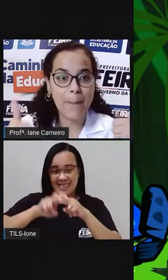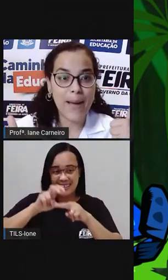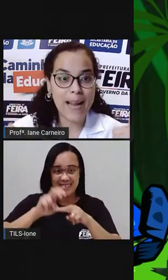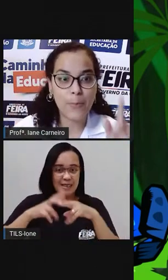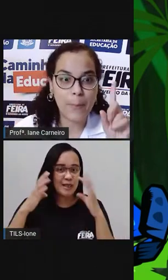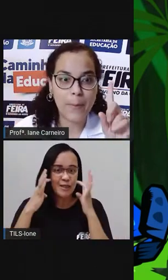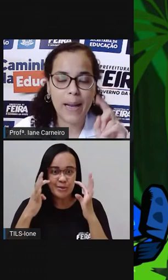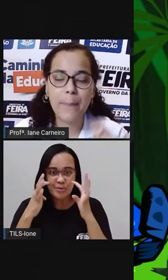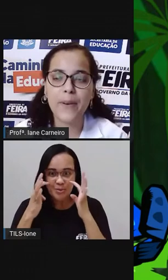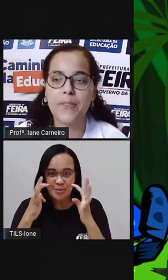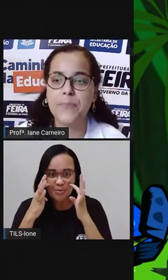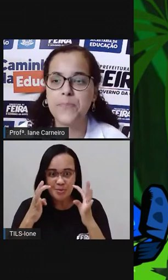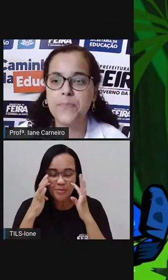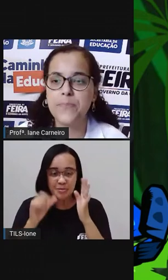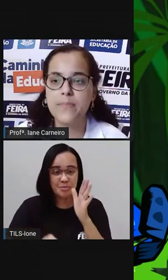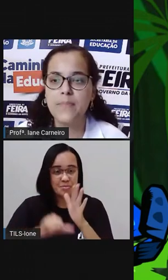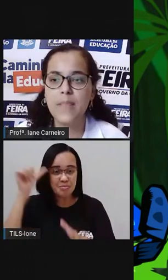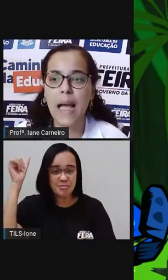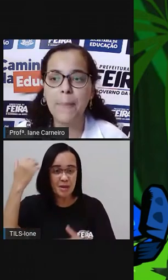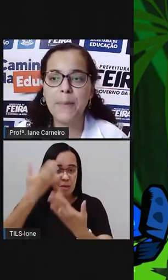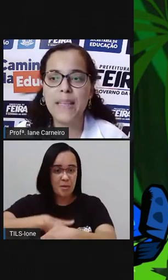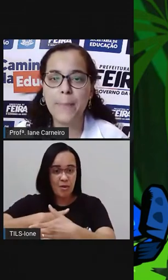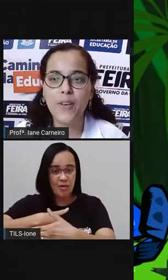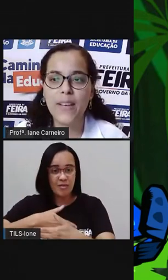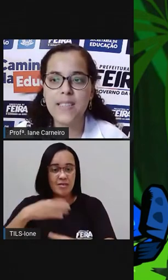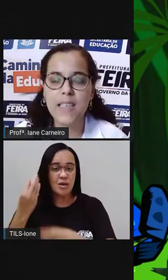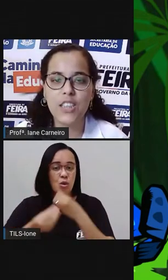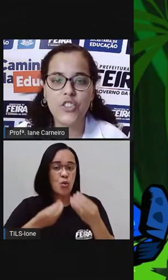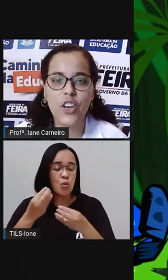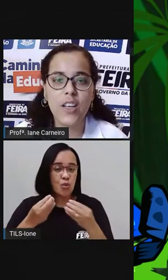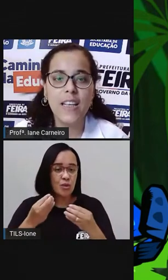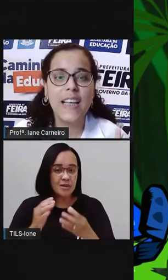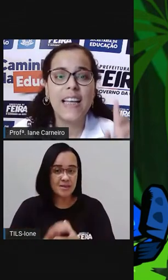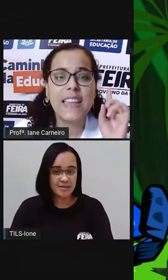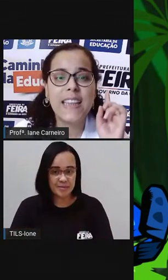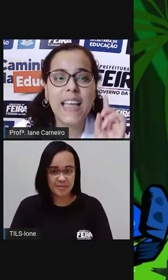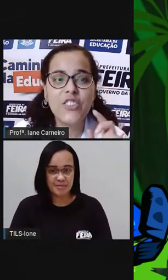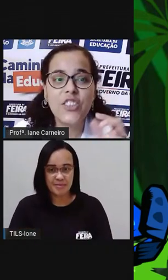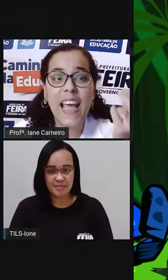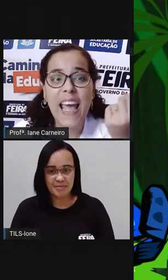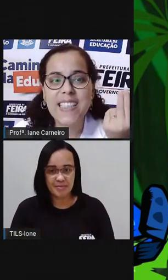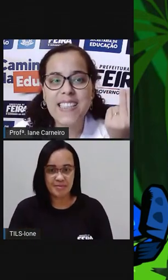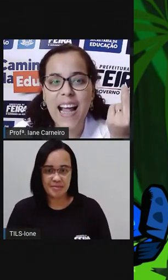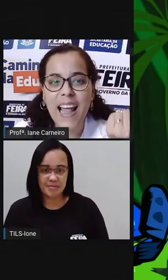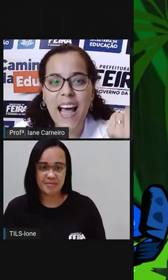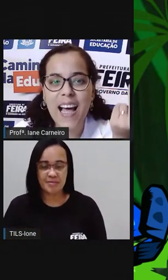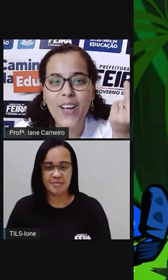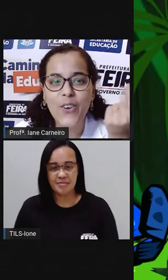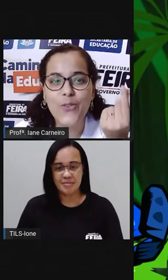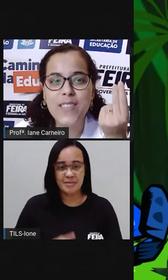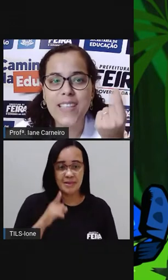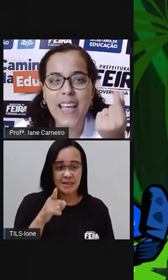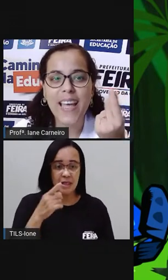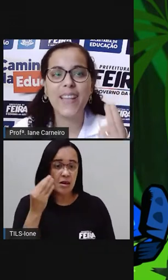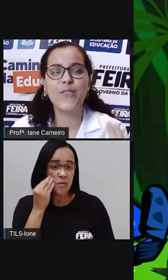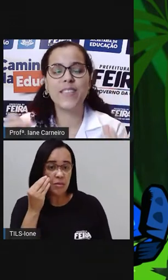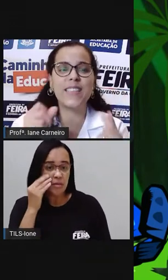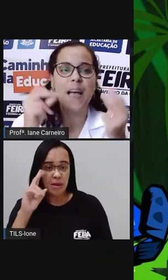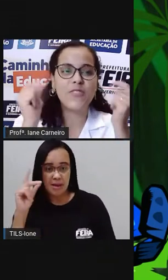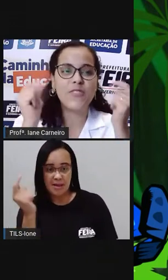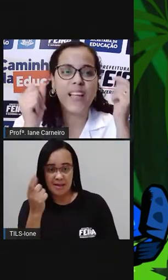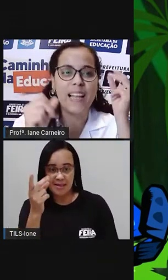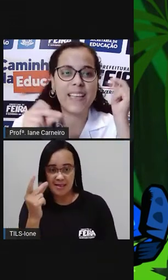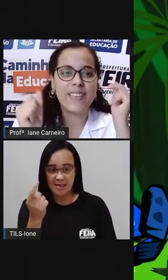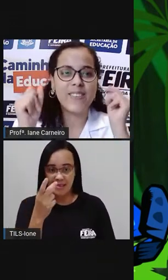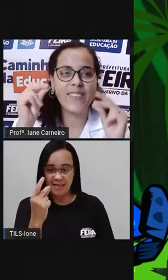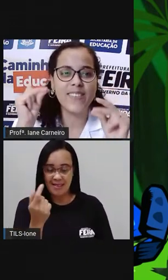ó, preparado para a primeira prova. A primeira prova é a seguinte, ó. Tente estalar os dedos. Quem